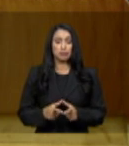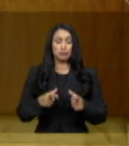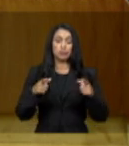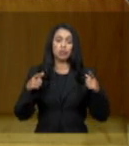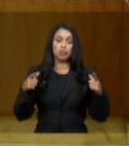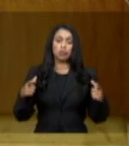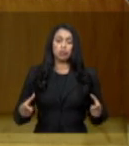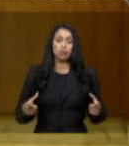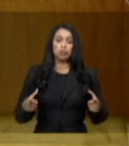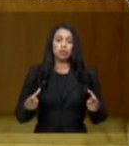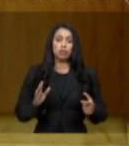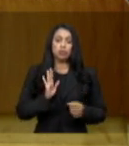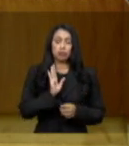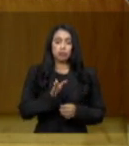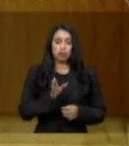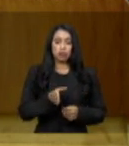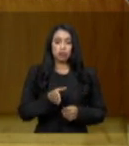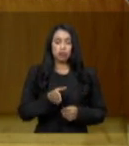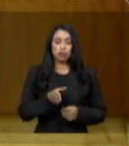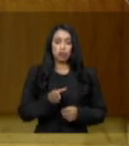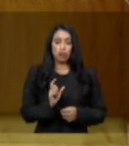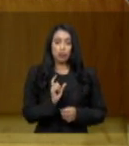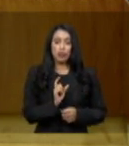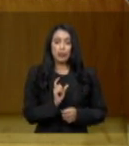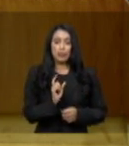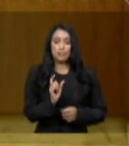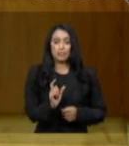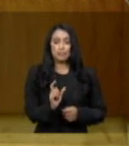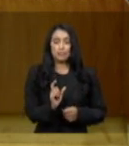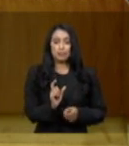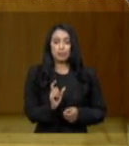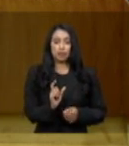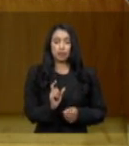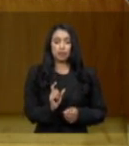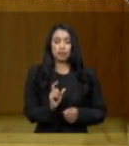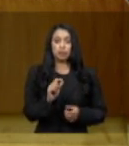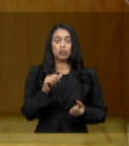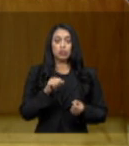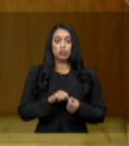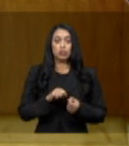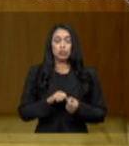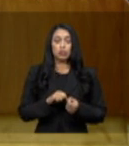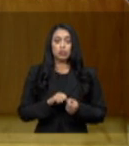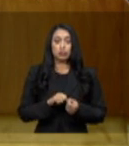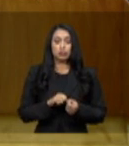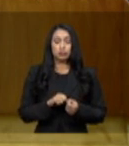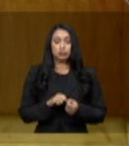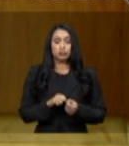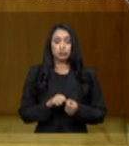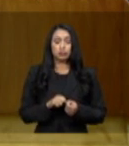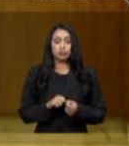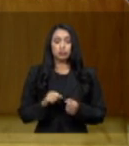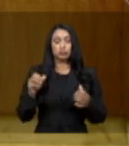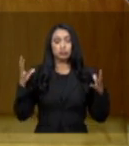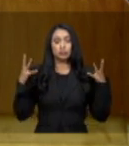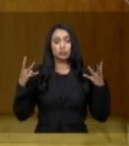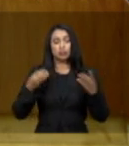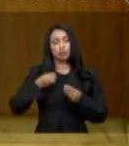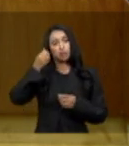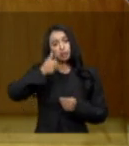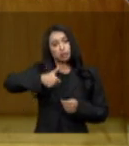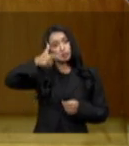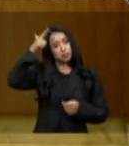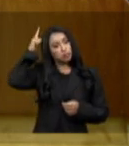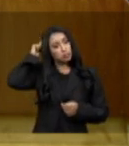assim conclamo já que o verbo está colocado conclamo eminente ministro alexandre de moraes